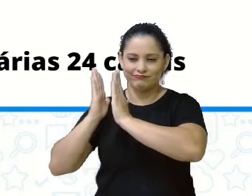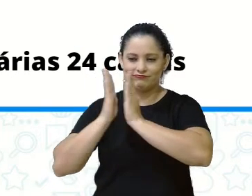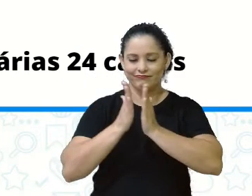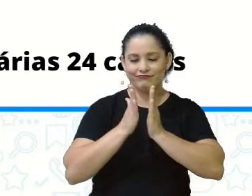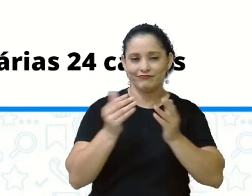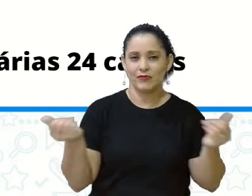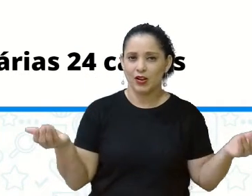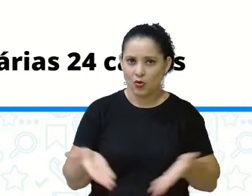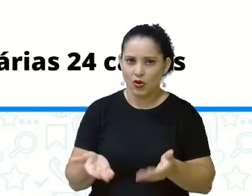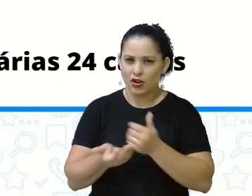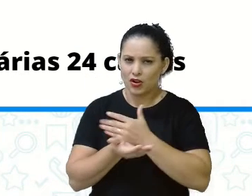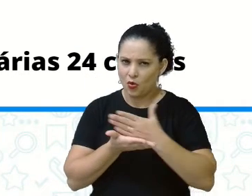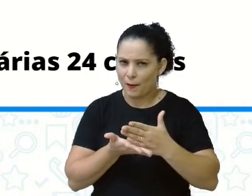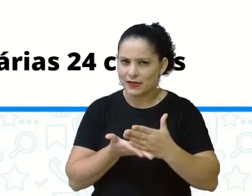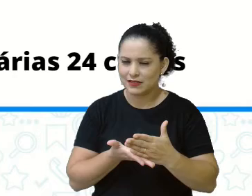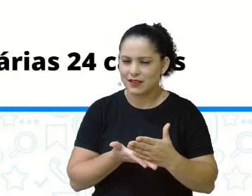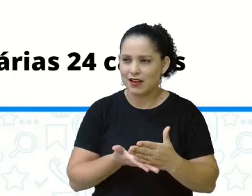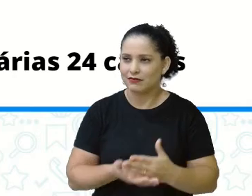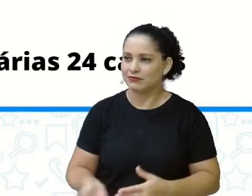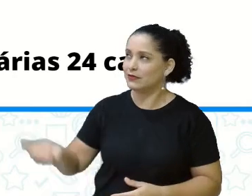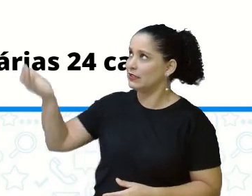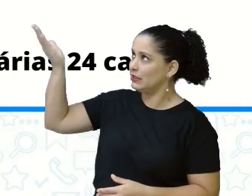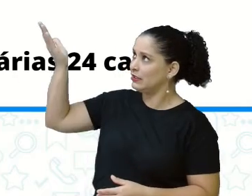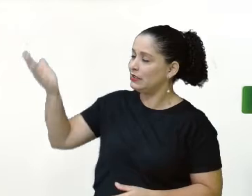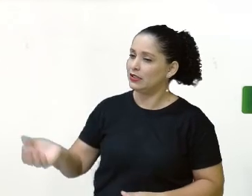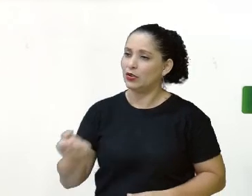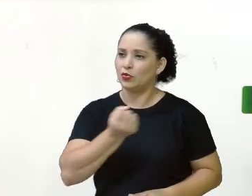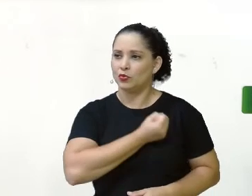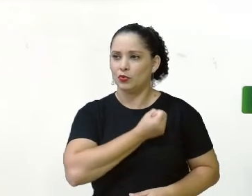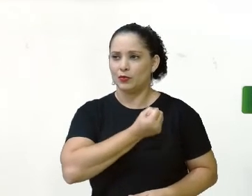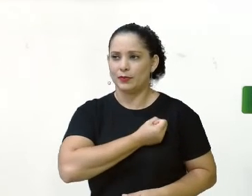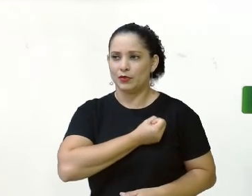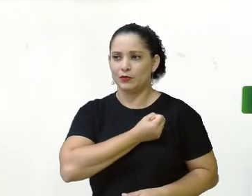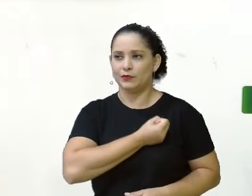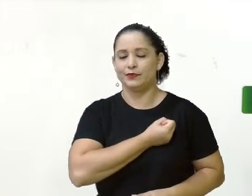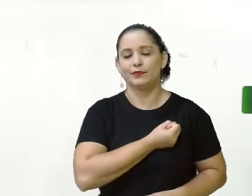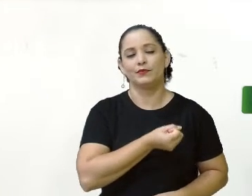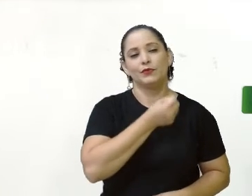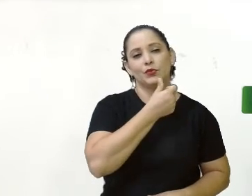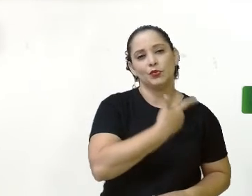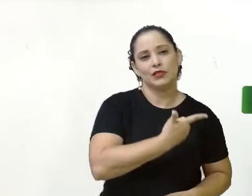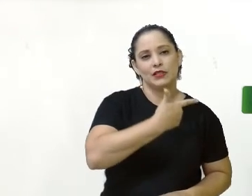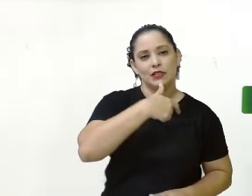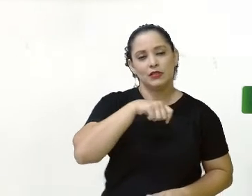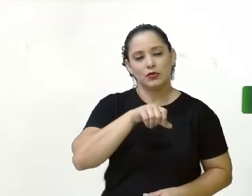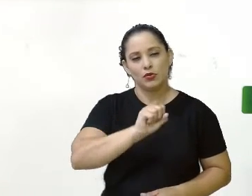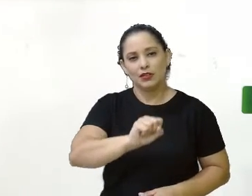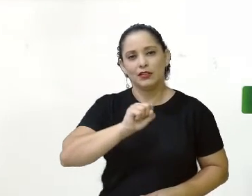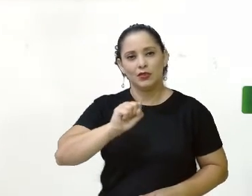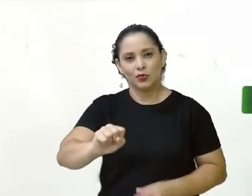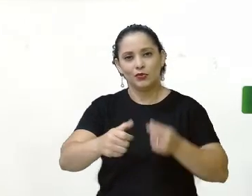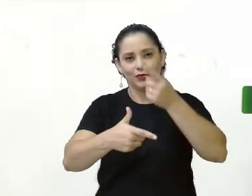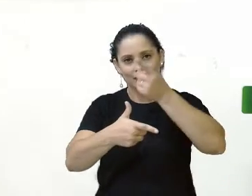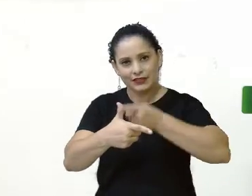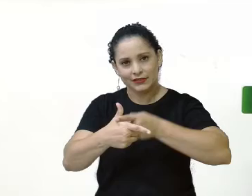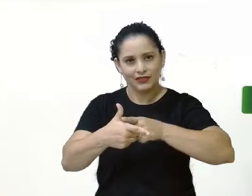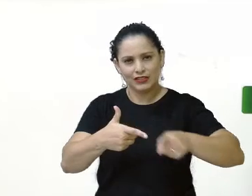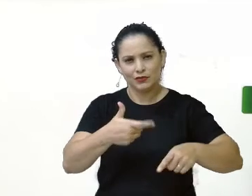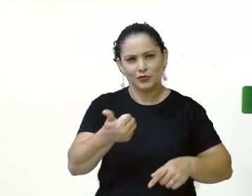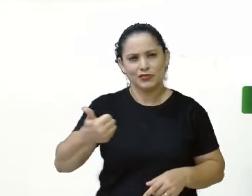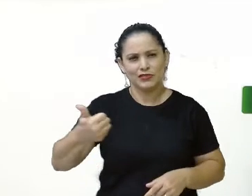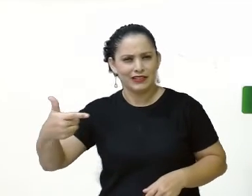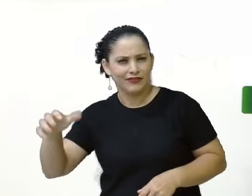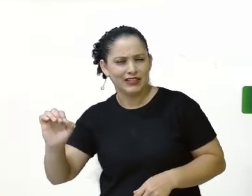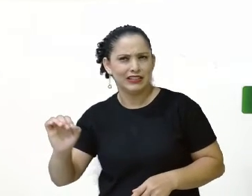pela casa das centenas, que nesse caso será 288 dividido por 120. Mas não